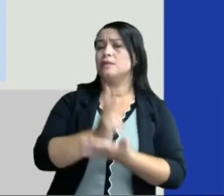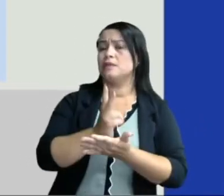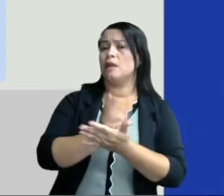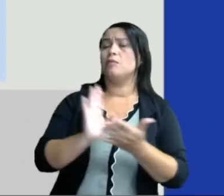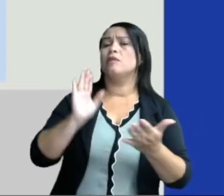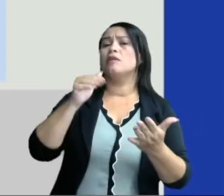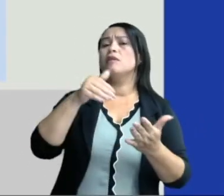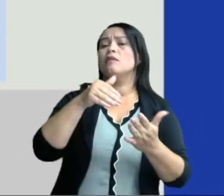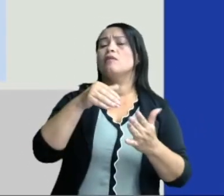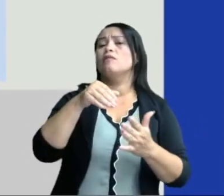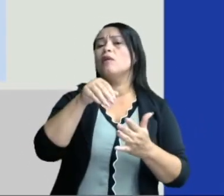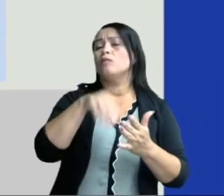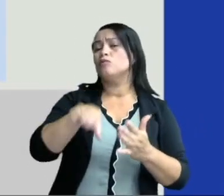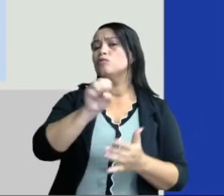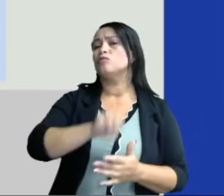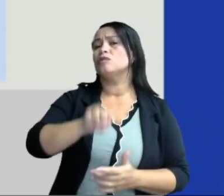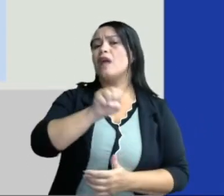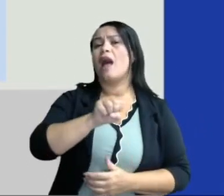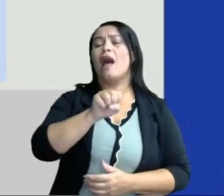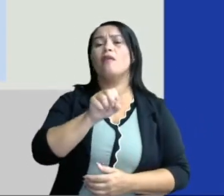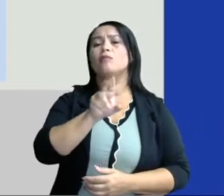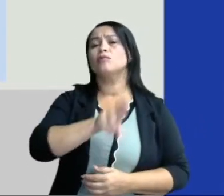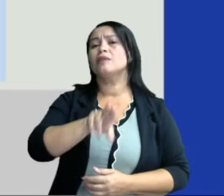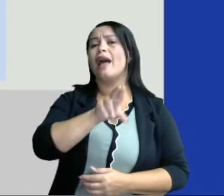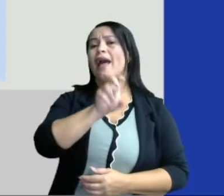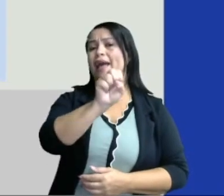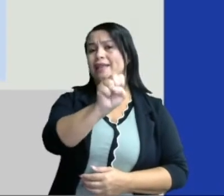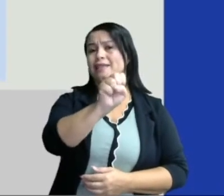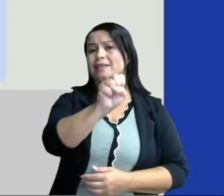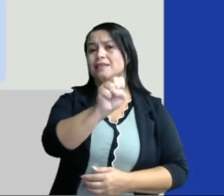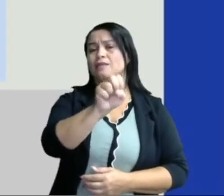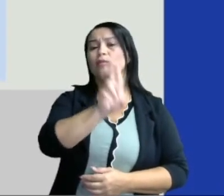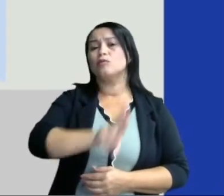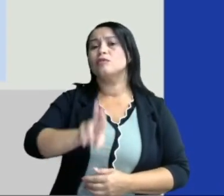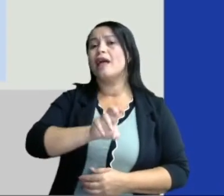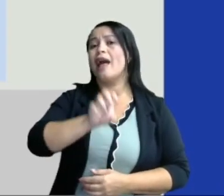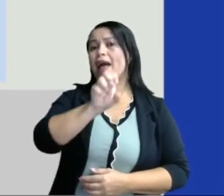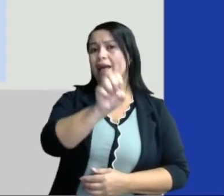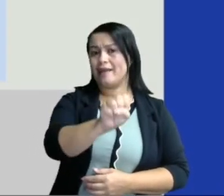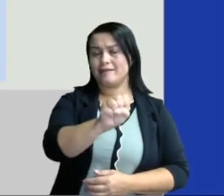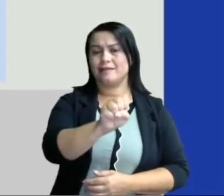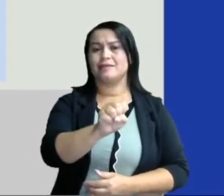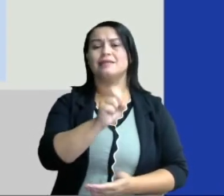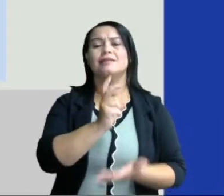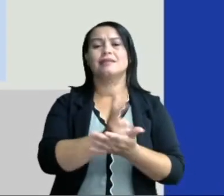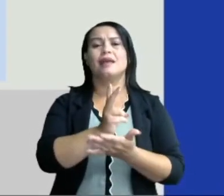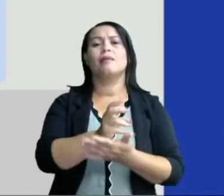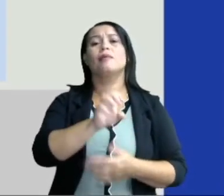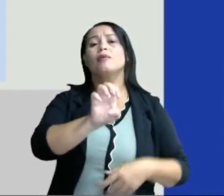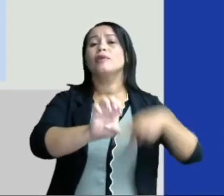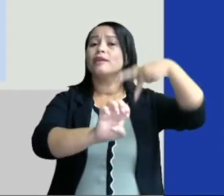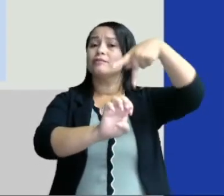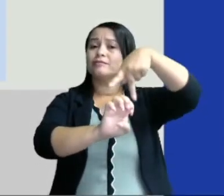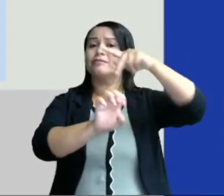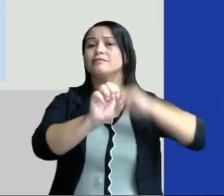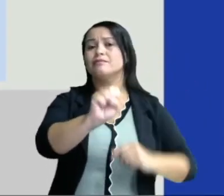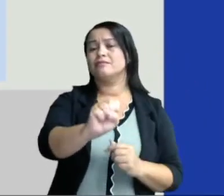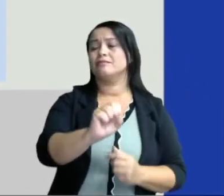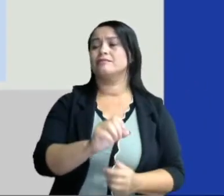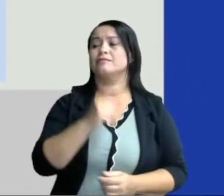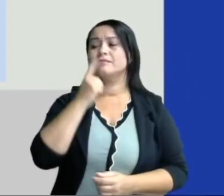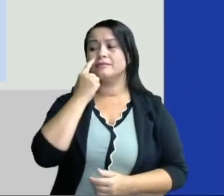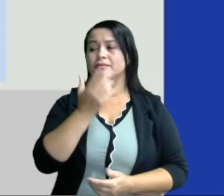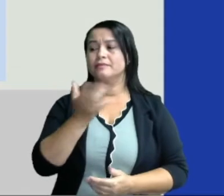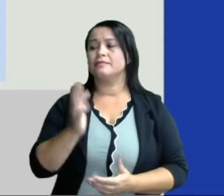S, esa, portuguesa com S e português ES com acento.